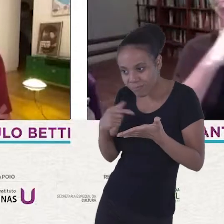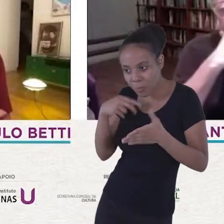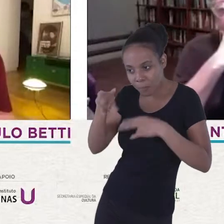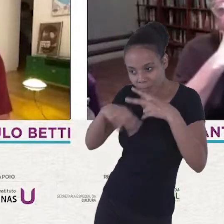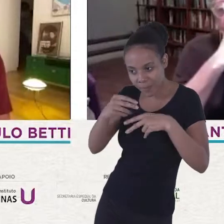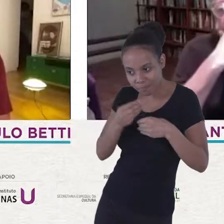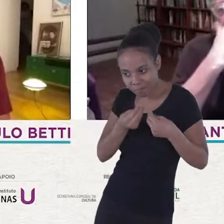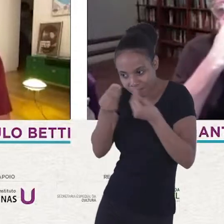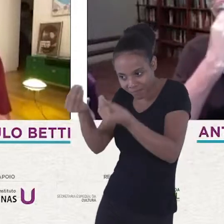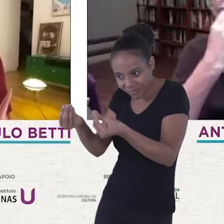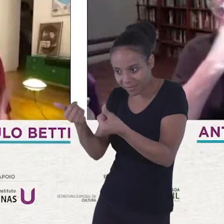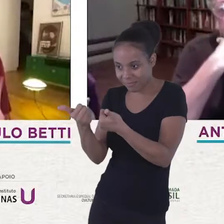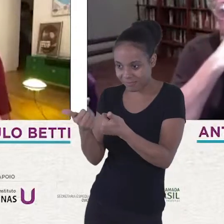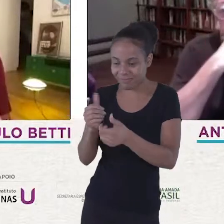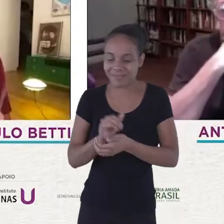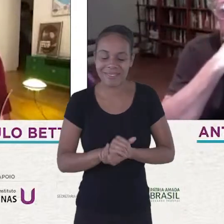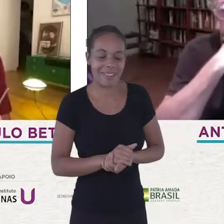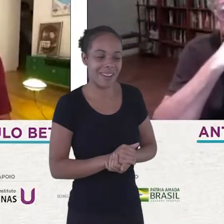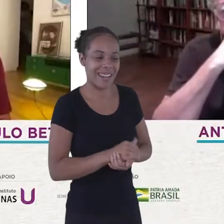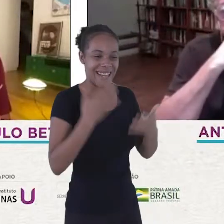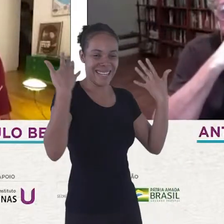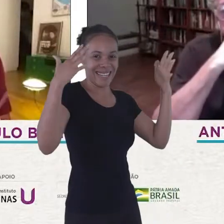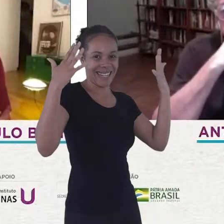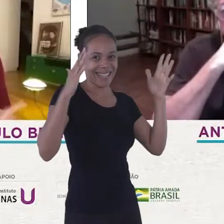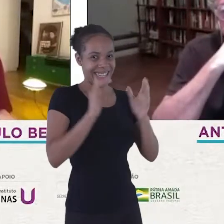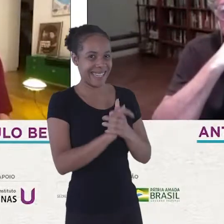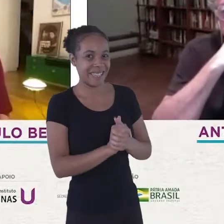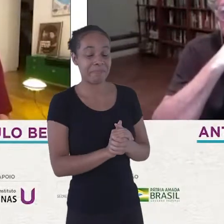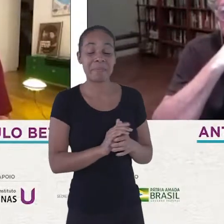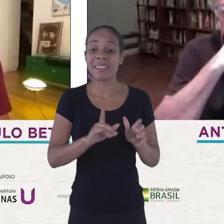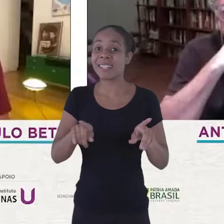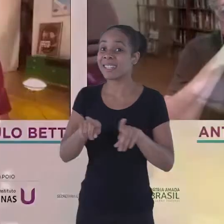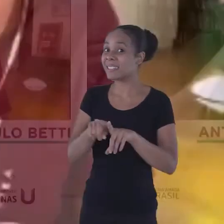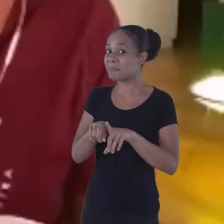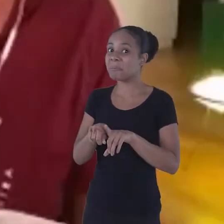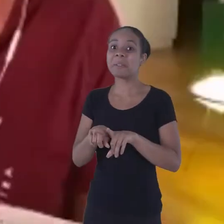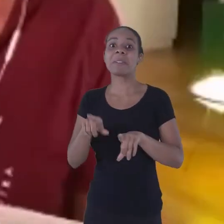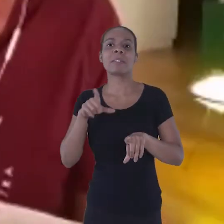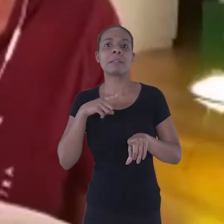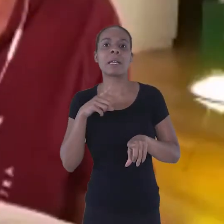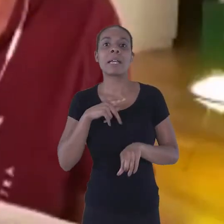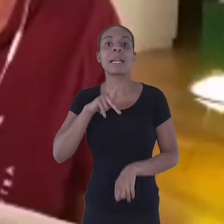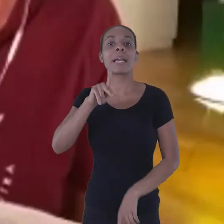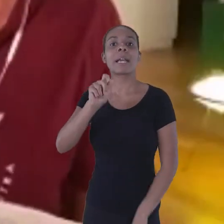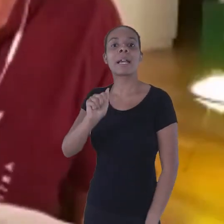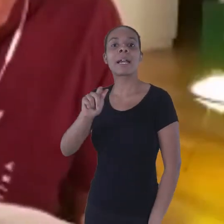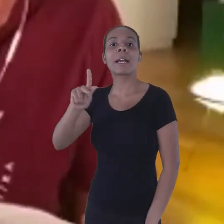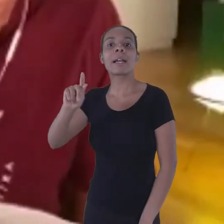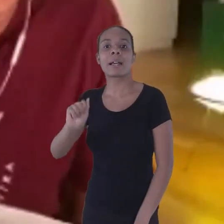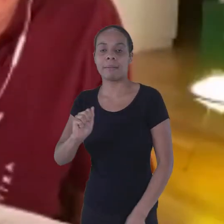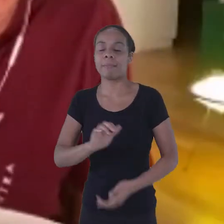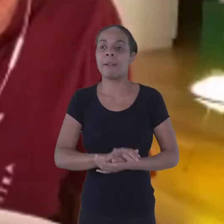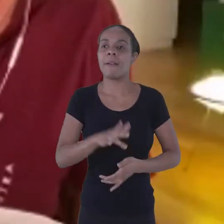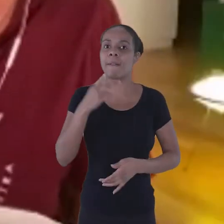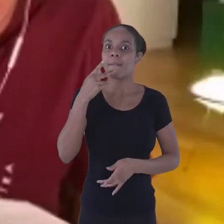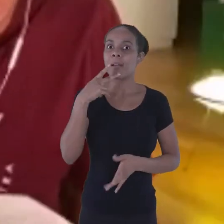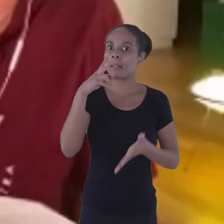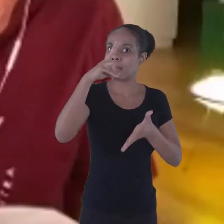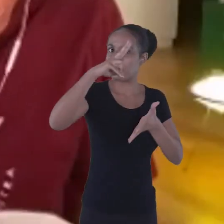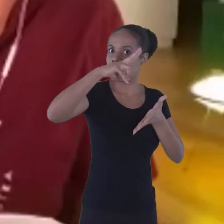tem logo uma apresentação, né, do Cacá Diegues, que faz uma leitura muito, quer